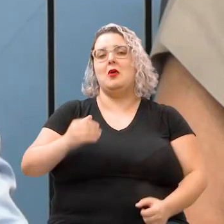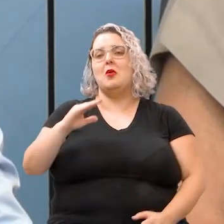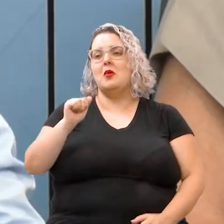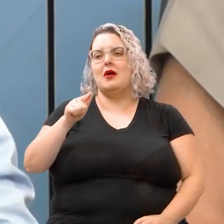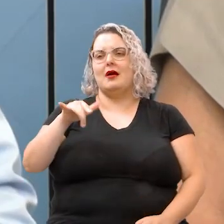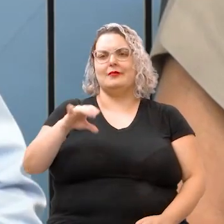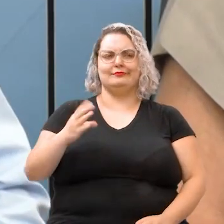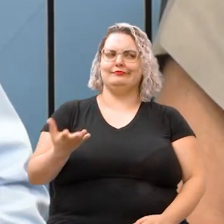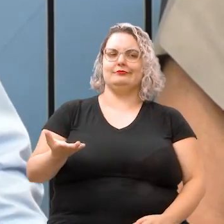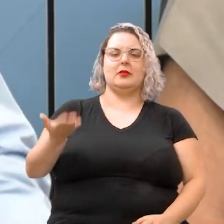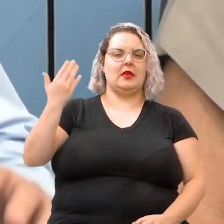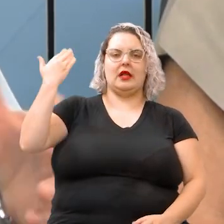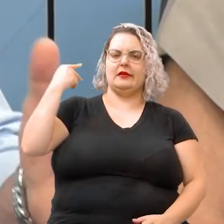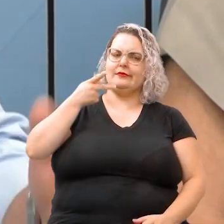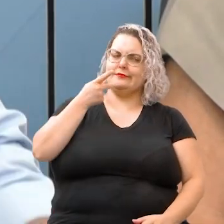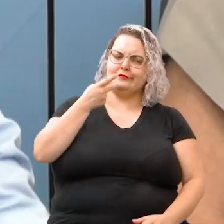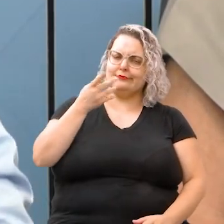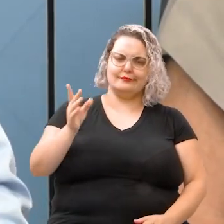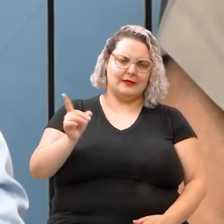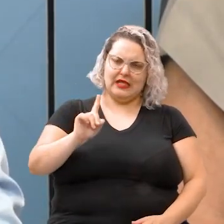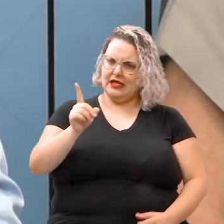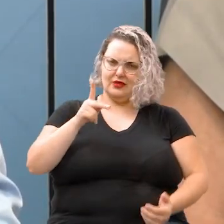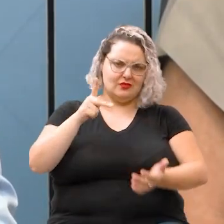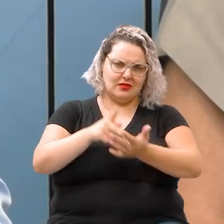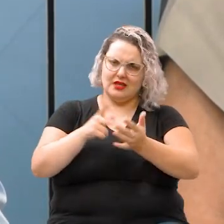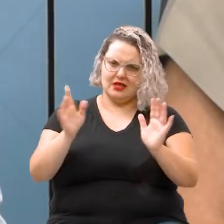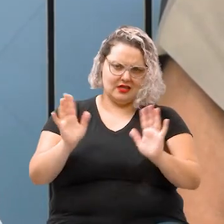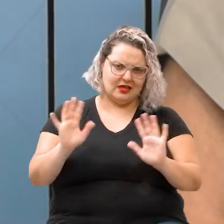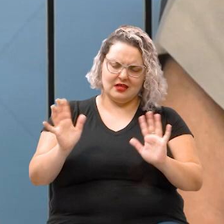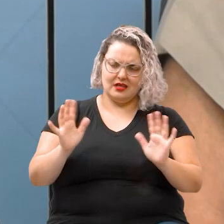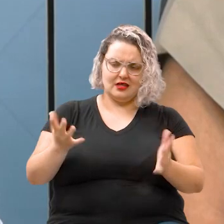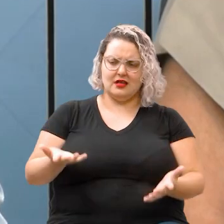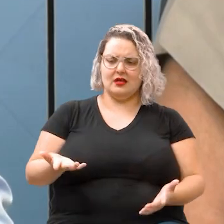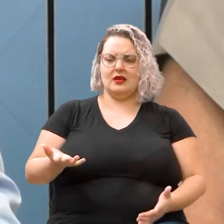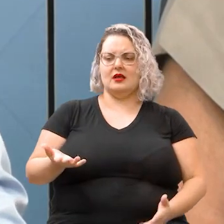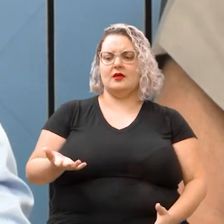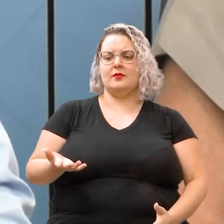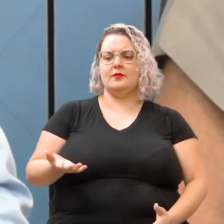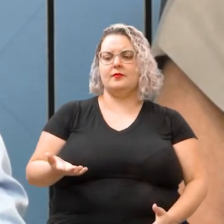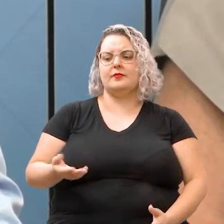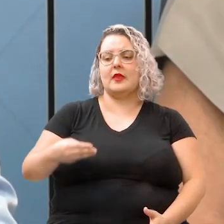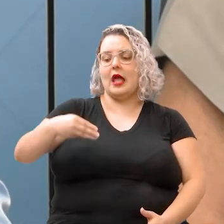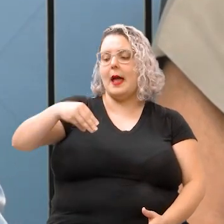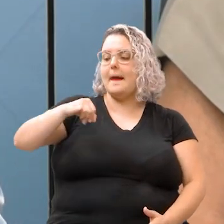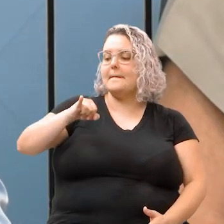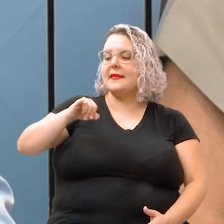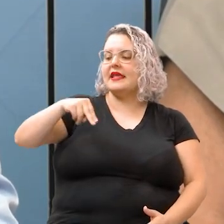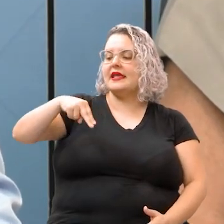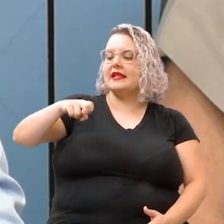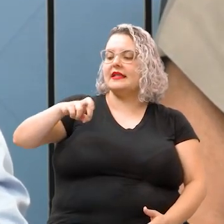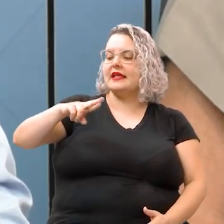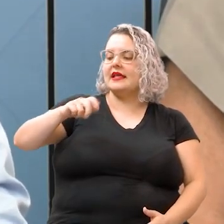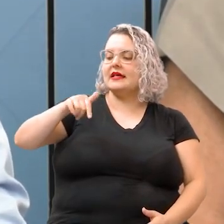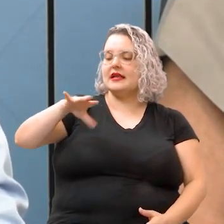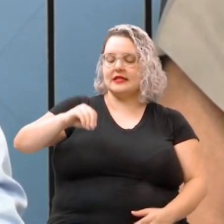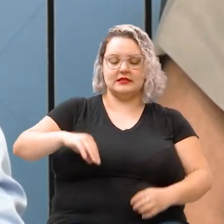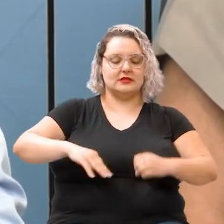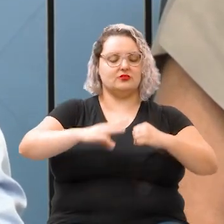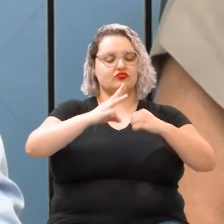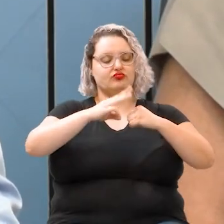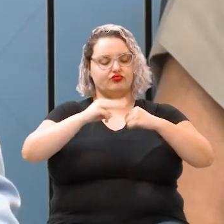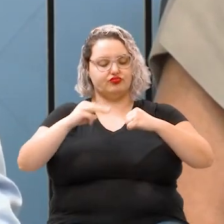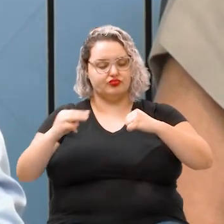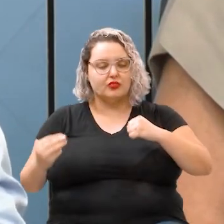lá atrás foi dito, né, e não é real, né, porque a mineralização do dente, do esmalte, da dentina, ele